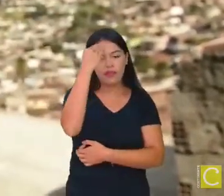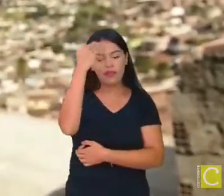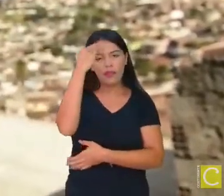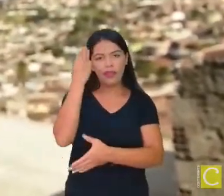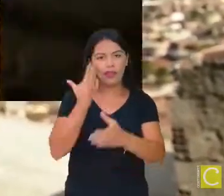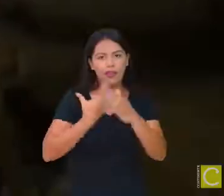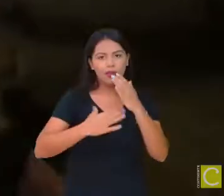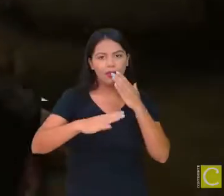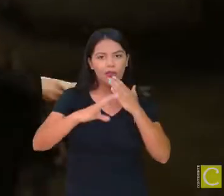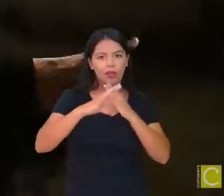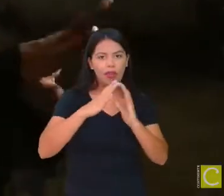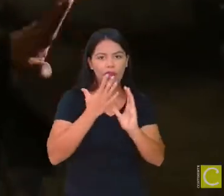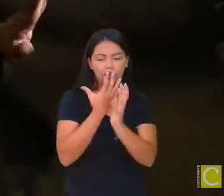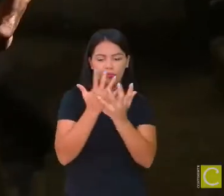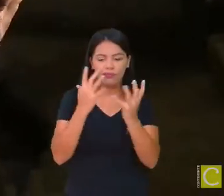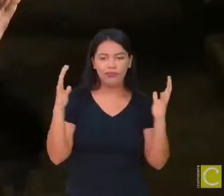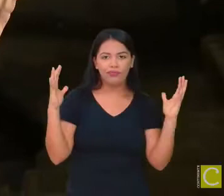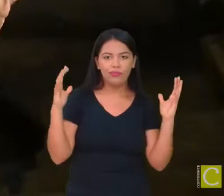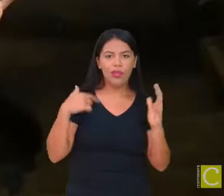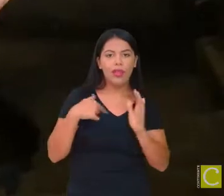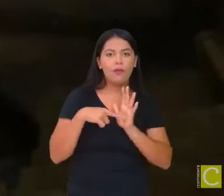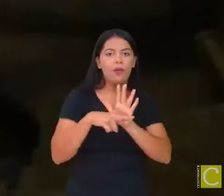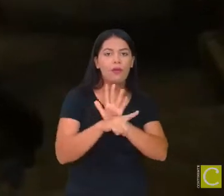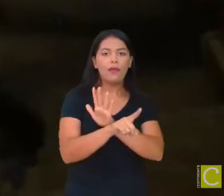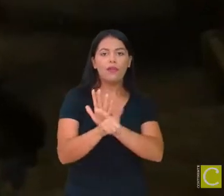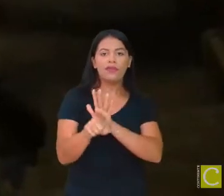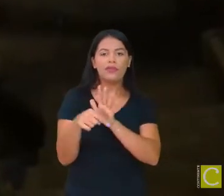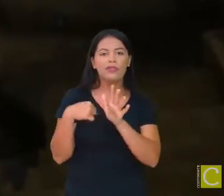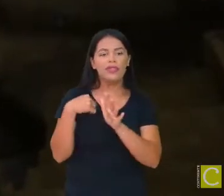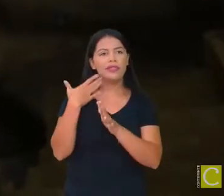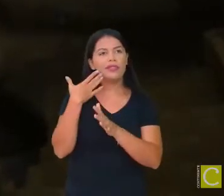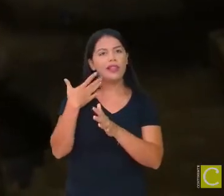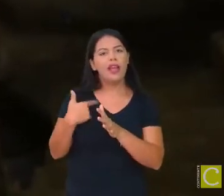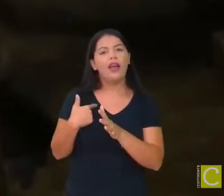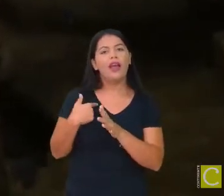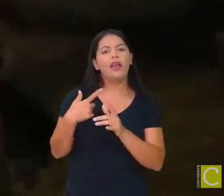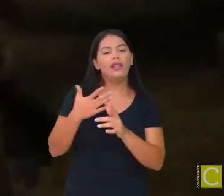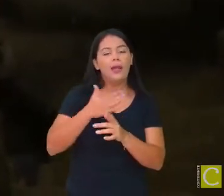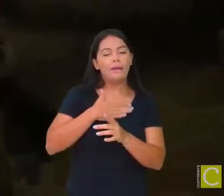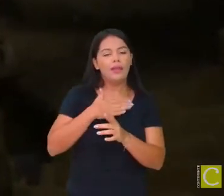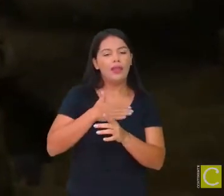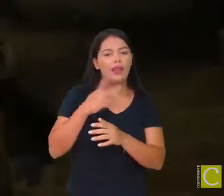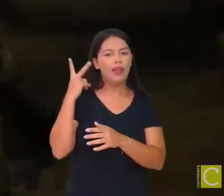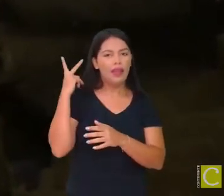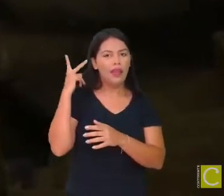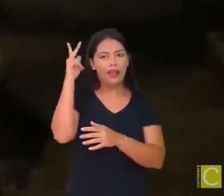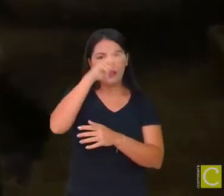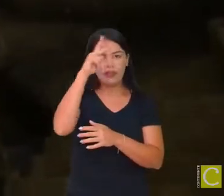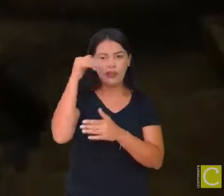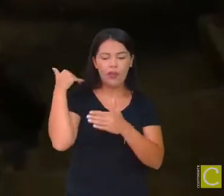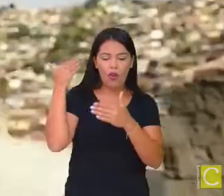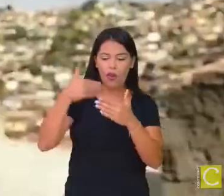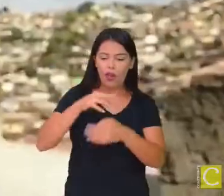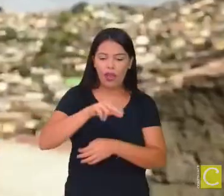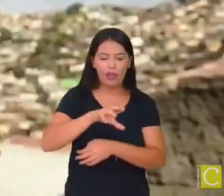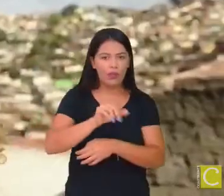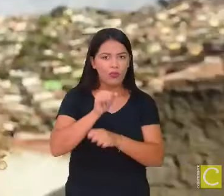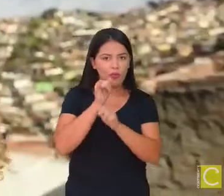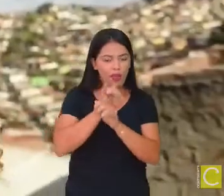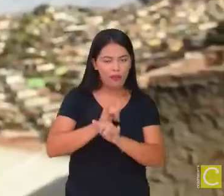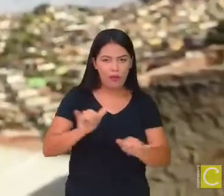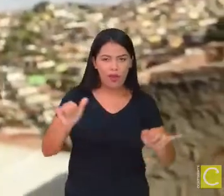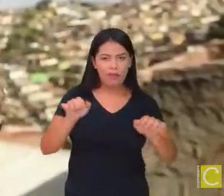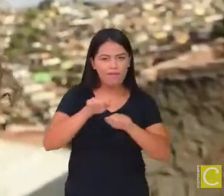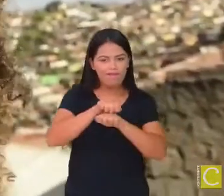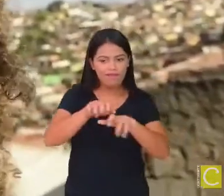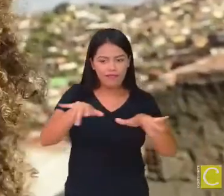dos canaviais. Trago no corpo a nossa versão da história que nunca foi contada. Abre alas, que sou mulher